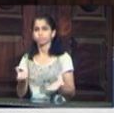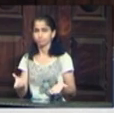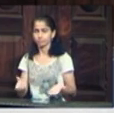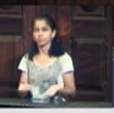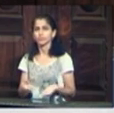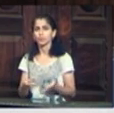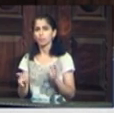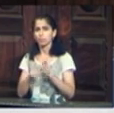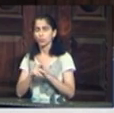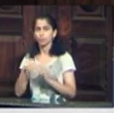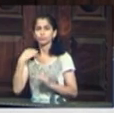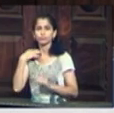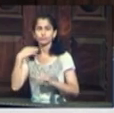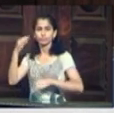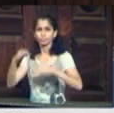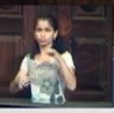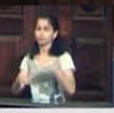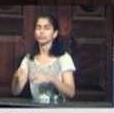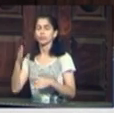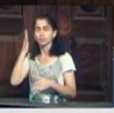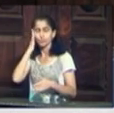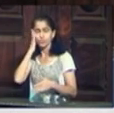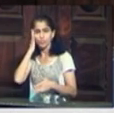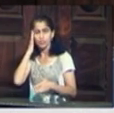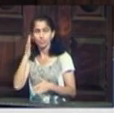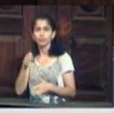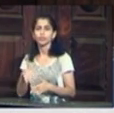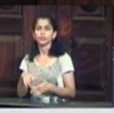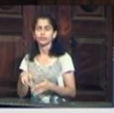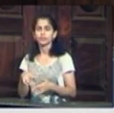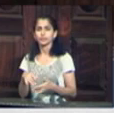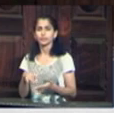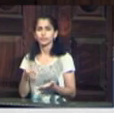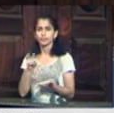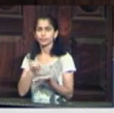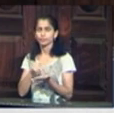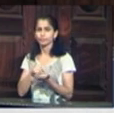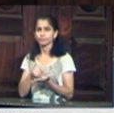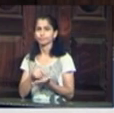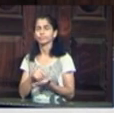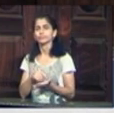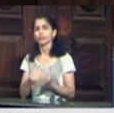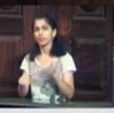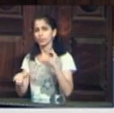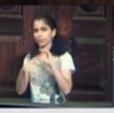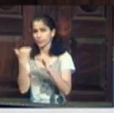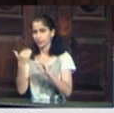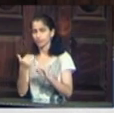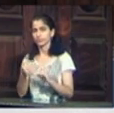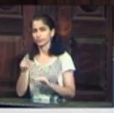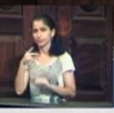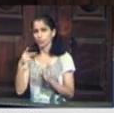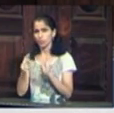dúvida nenhuma em afirmar que é, de fato, o endereço da mensagem,